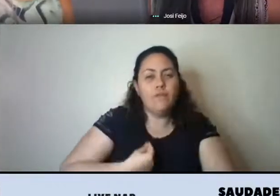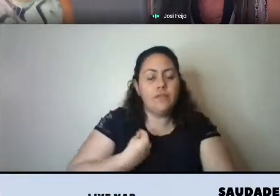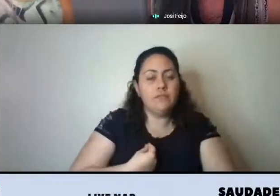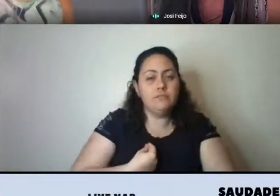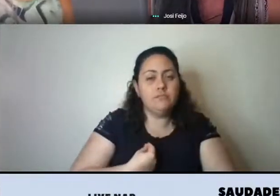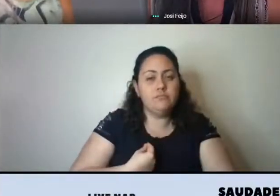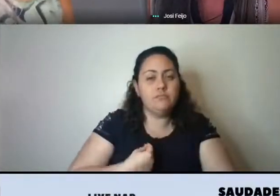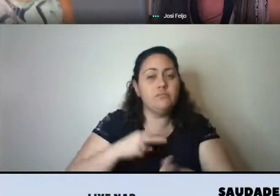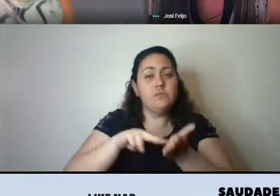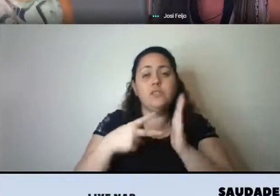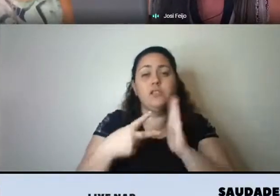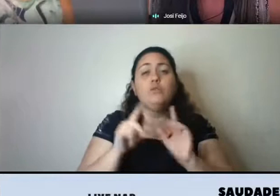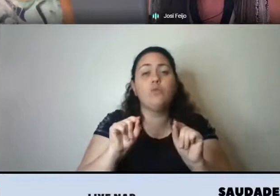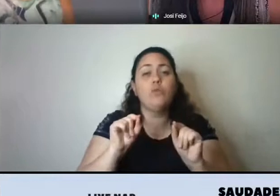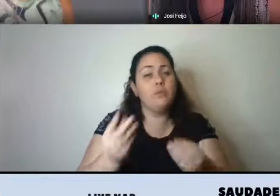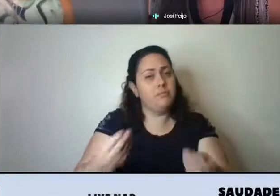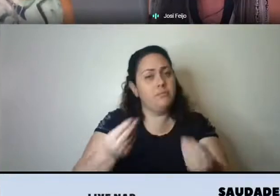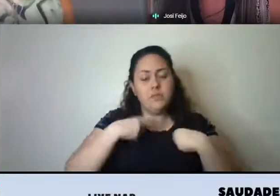muita ansiedade.